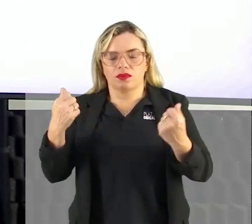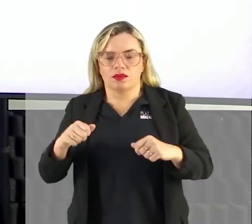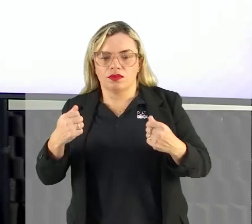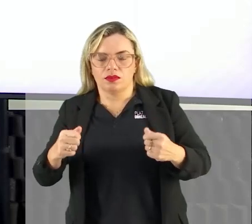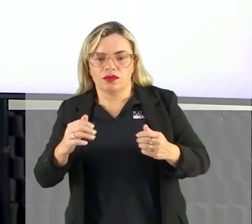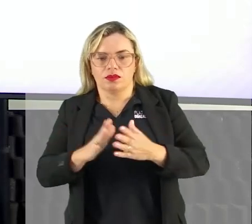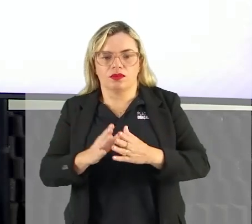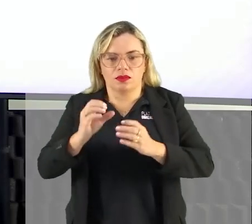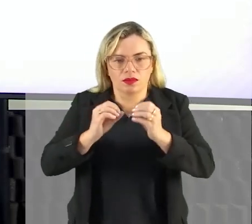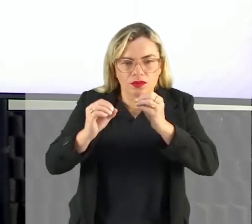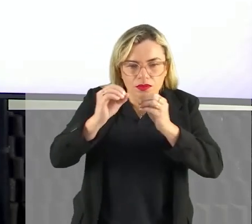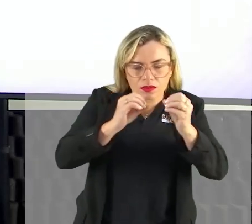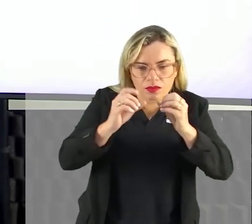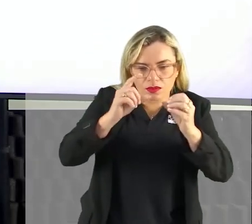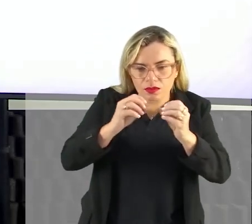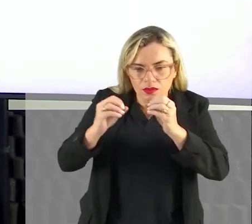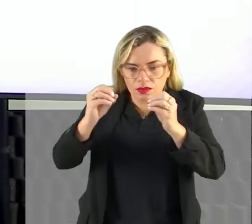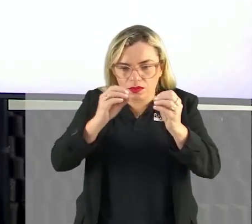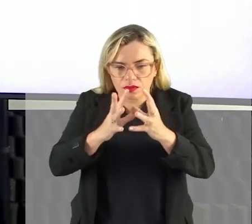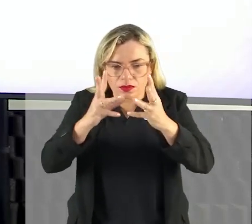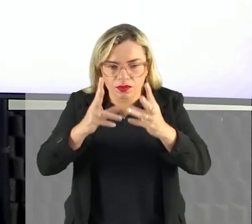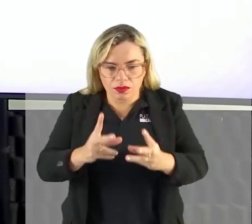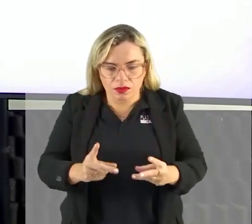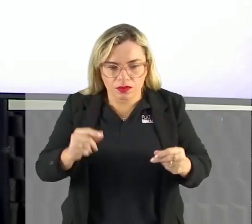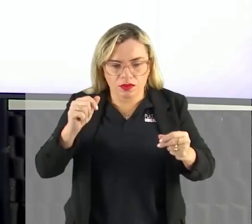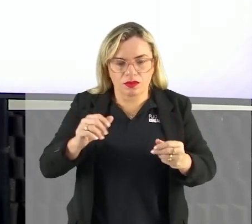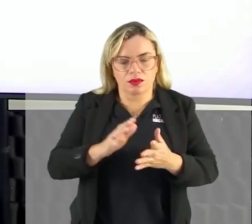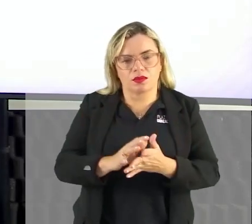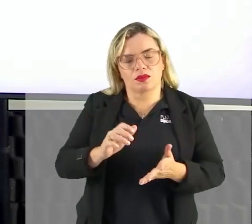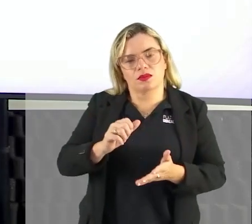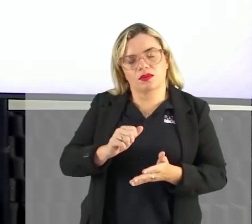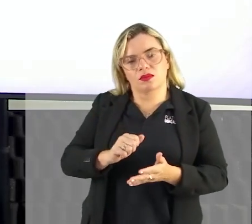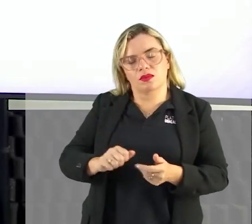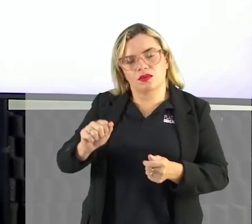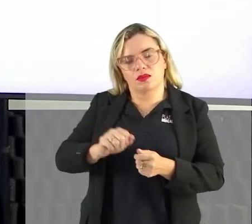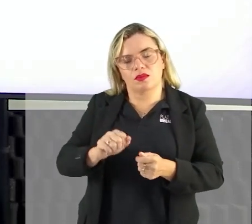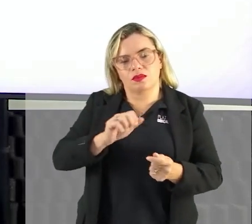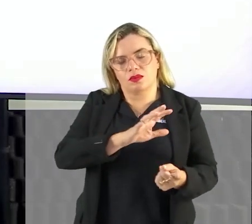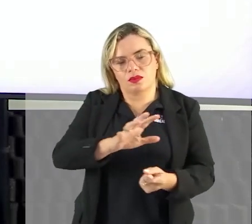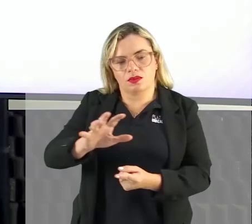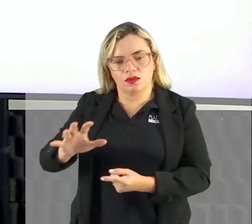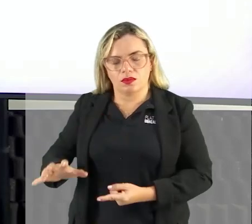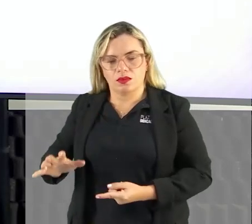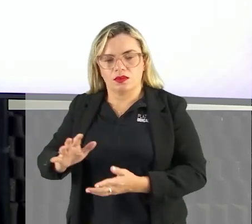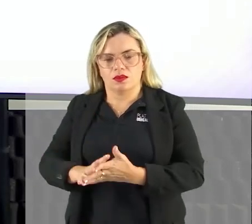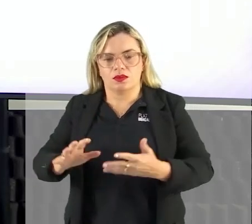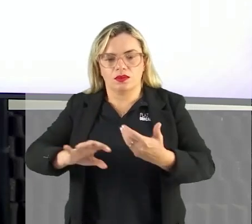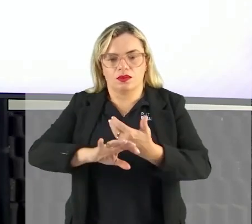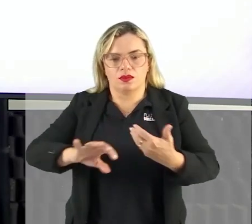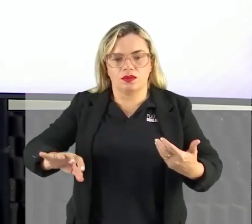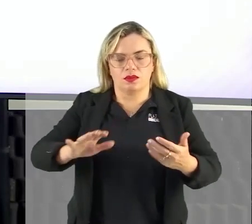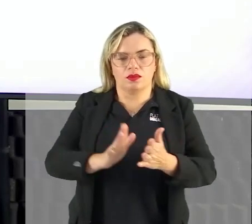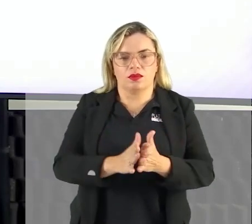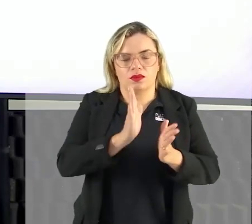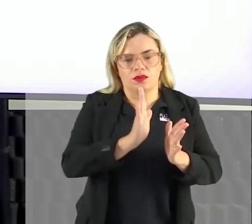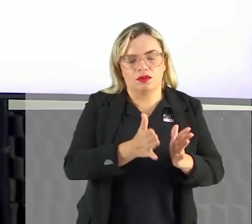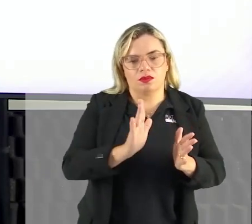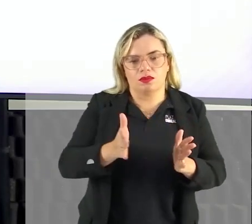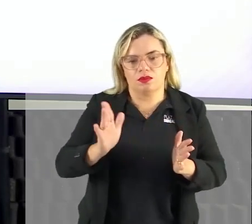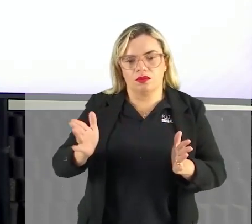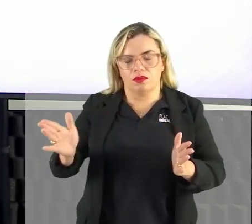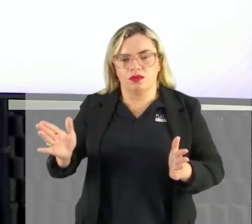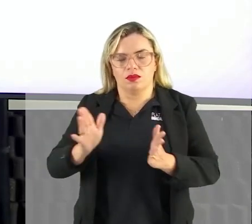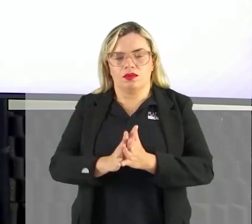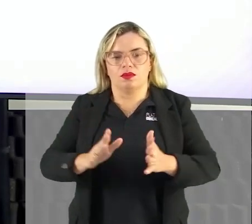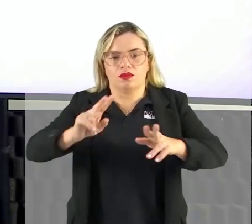organismos decompositores justamente para quê? Para segregar esse material, separar esse material nas